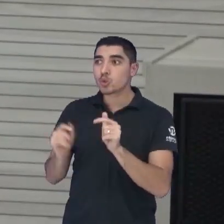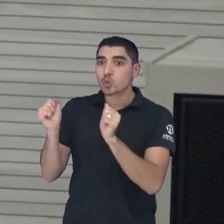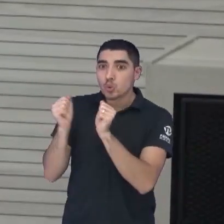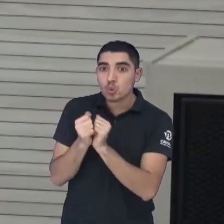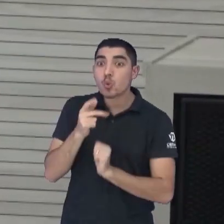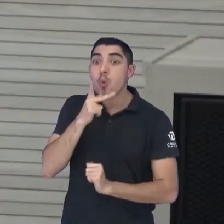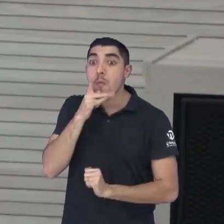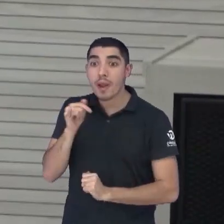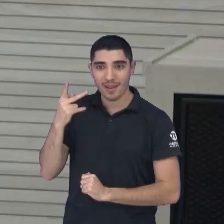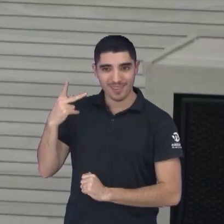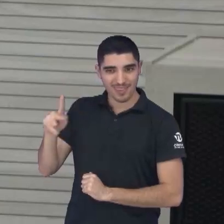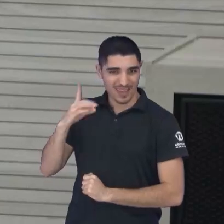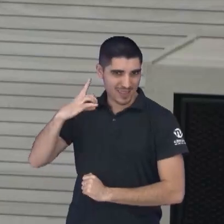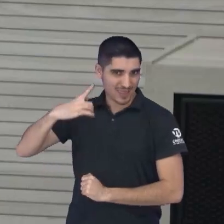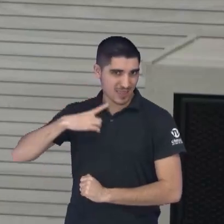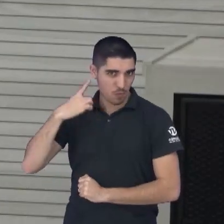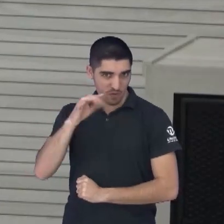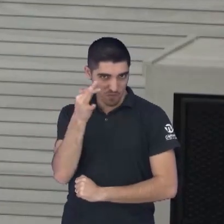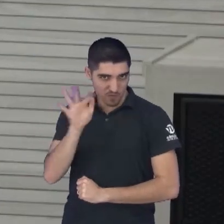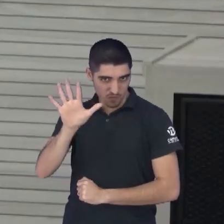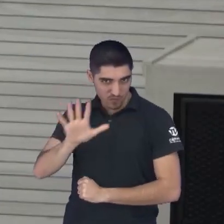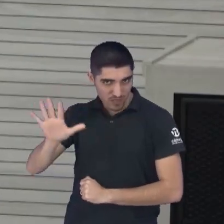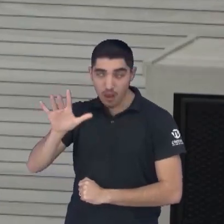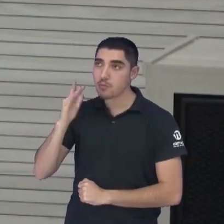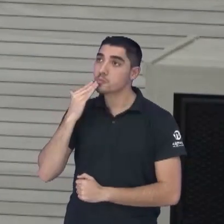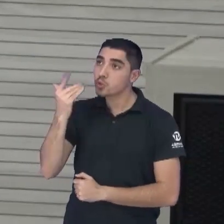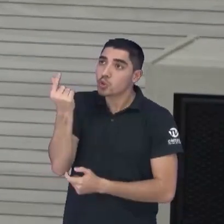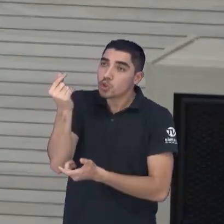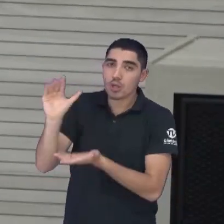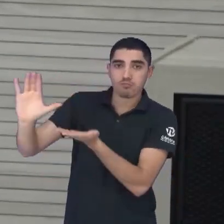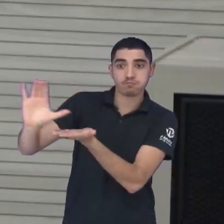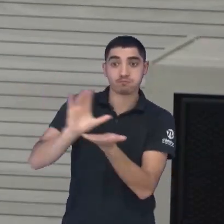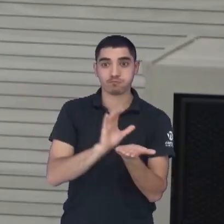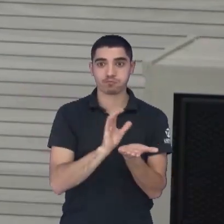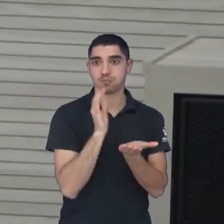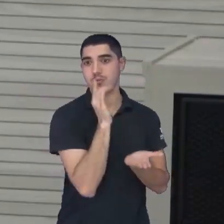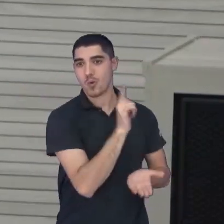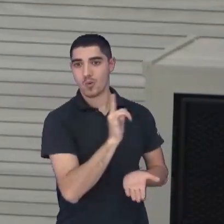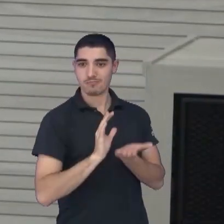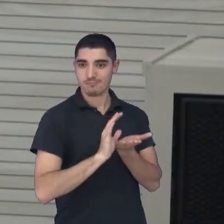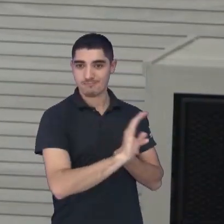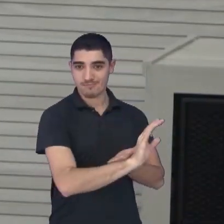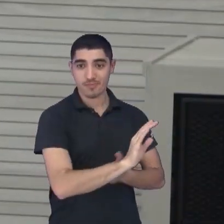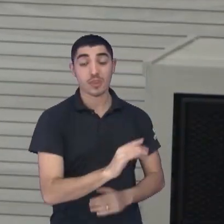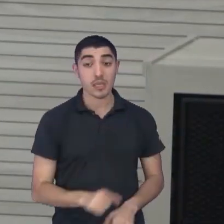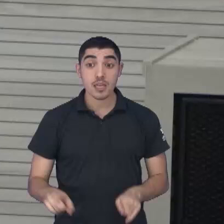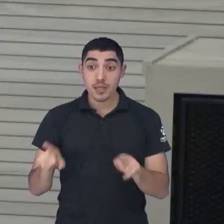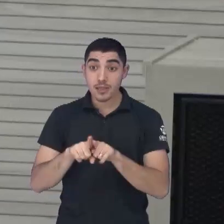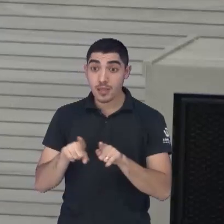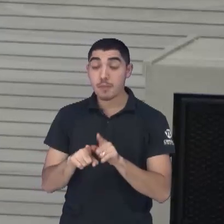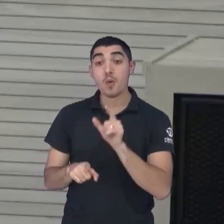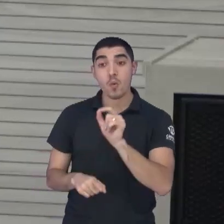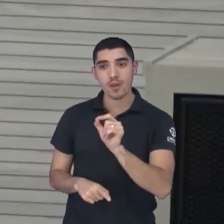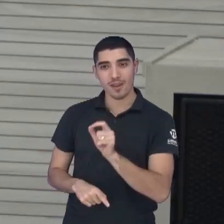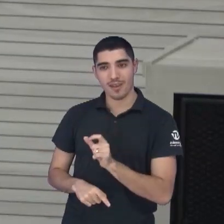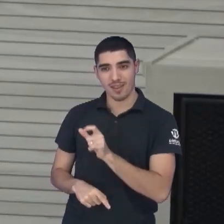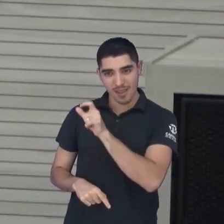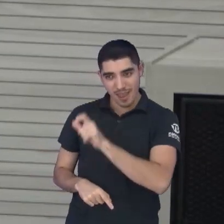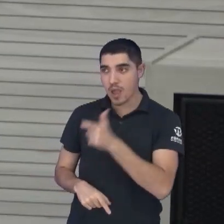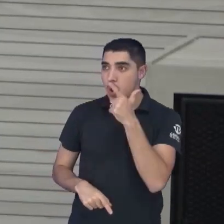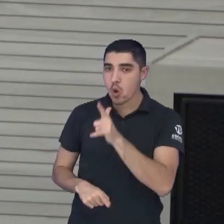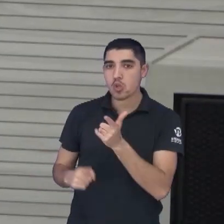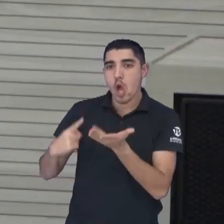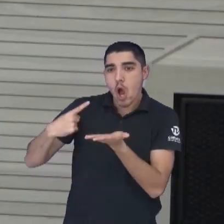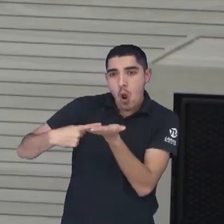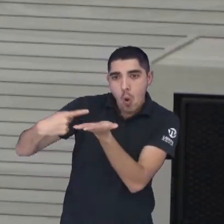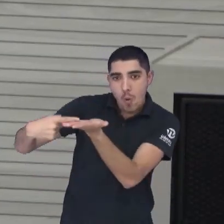deputado federal. E isso também dá liberdade ao parlamentar para não ficar negociando com o governo. Conclua, vereador.